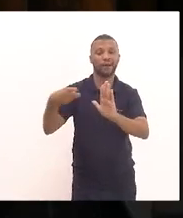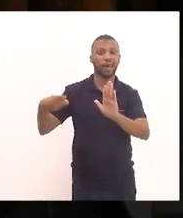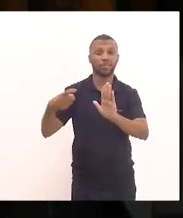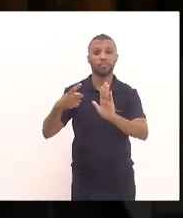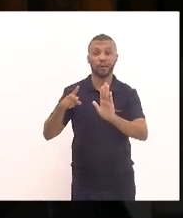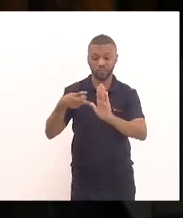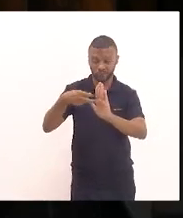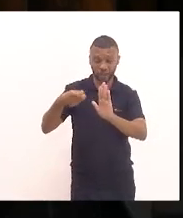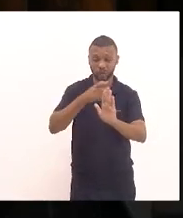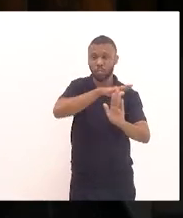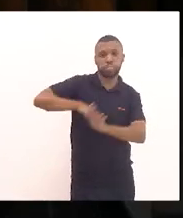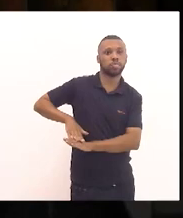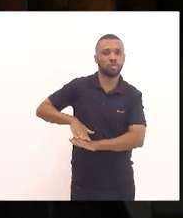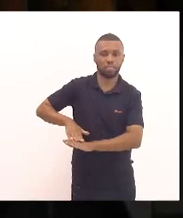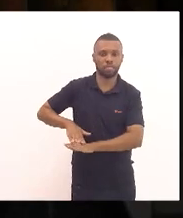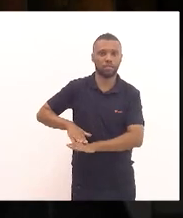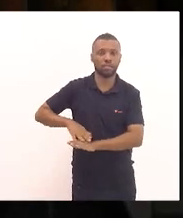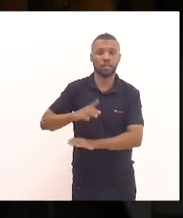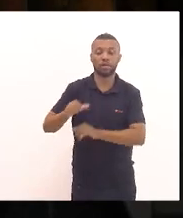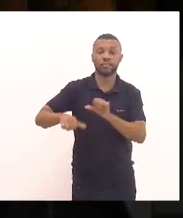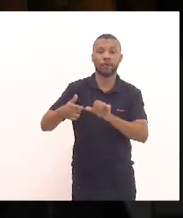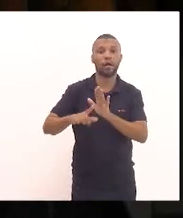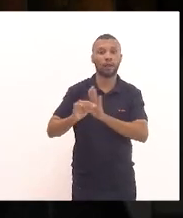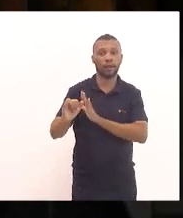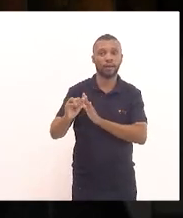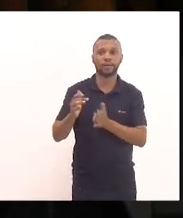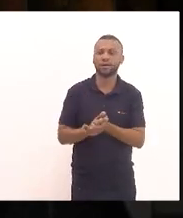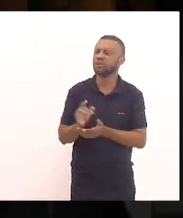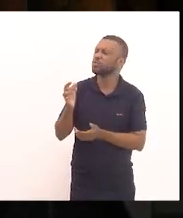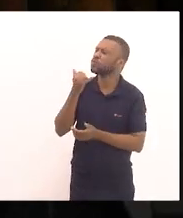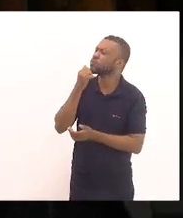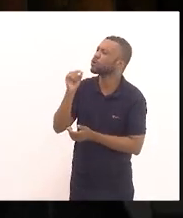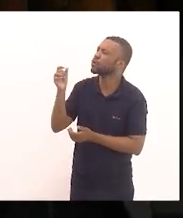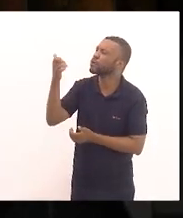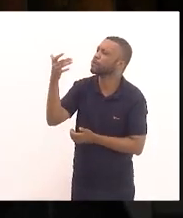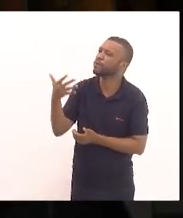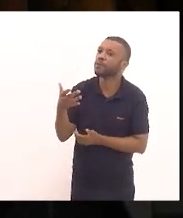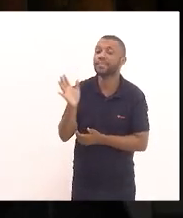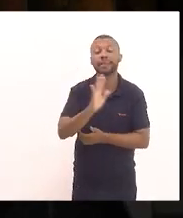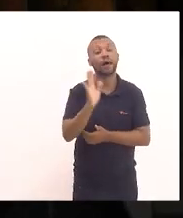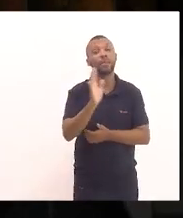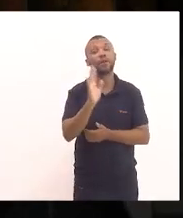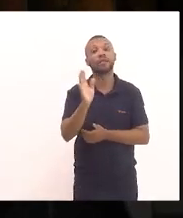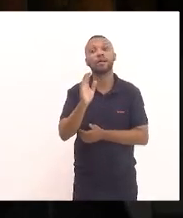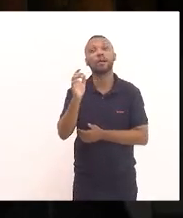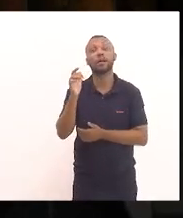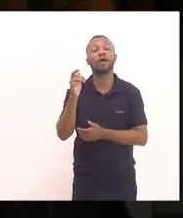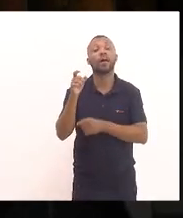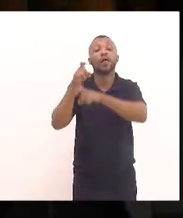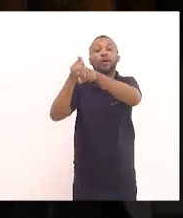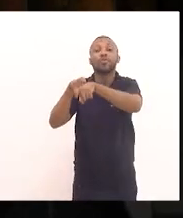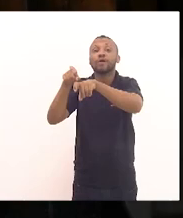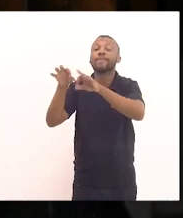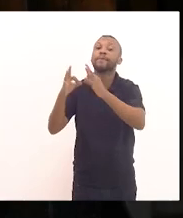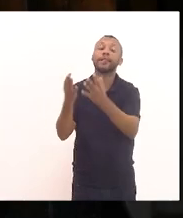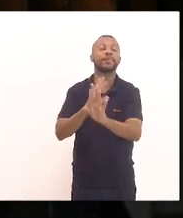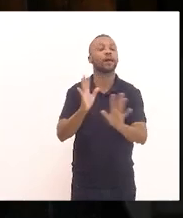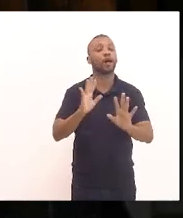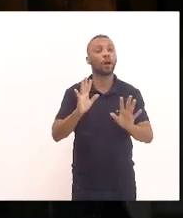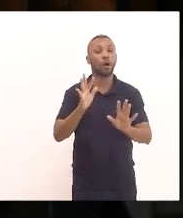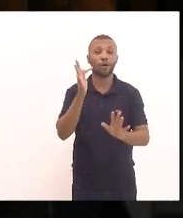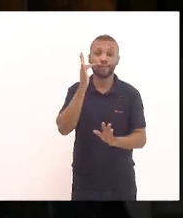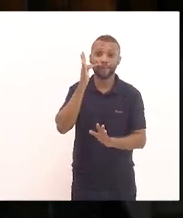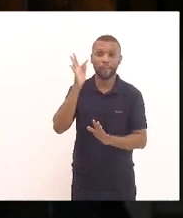virou lei. Então nós... Educação, o que, que eu falei? Não, agricultura familiar é esse. Ainda bem que o